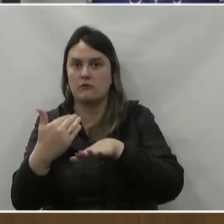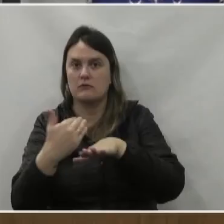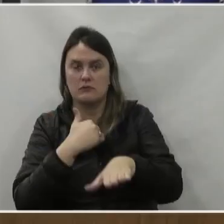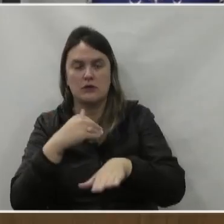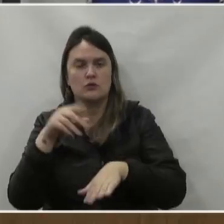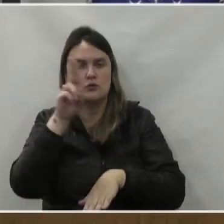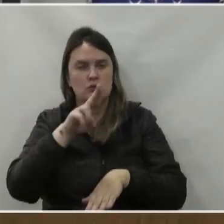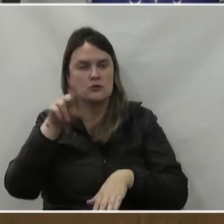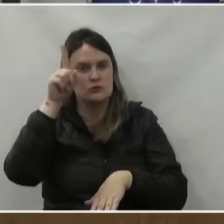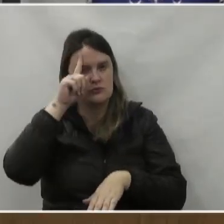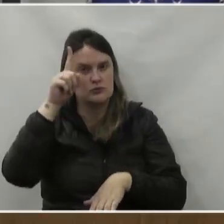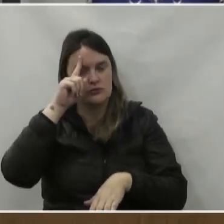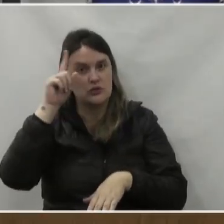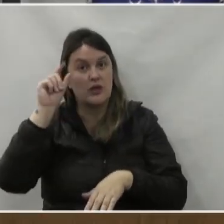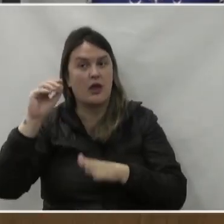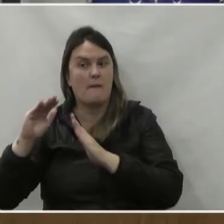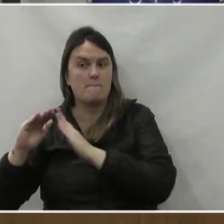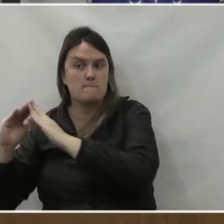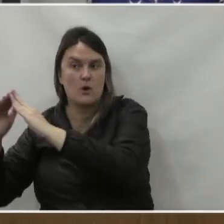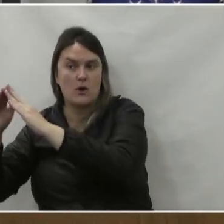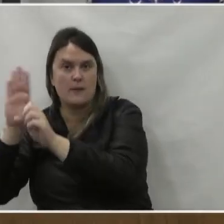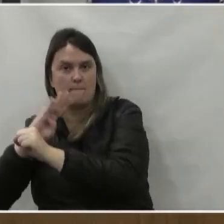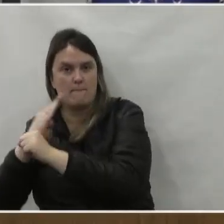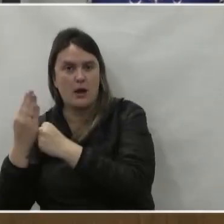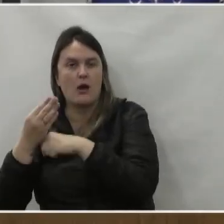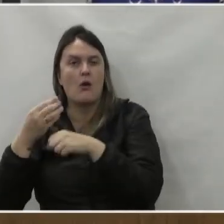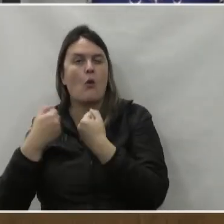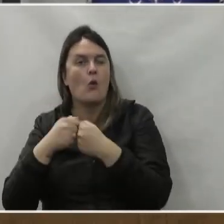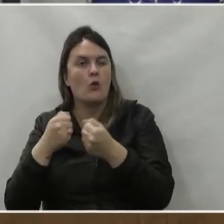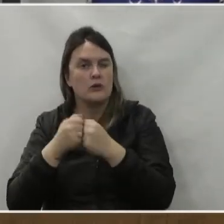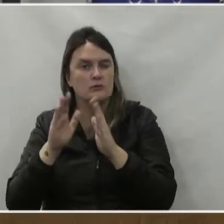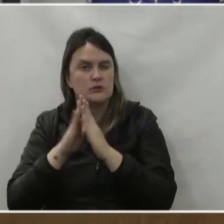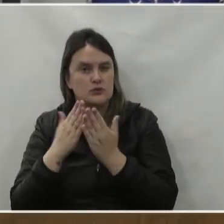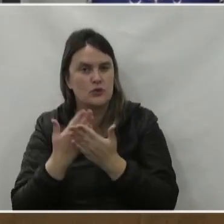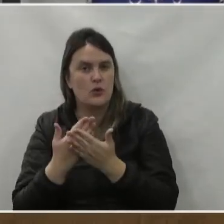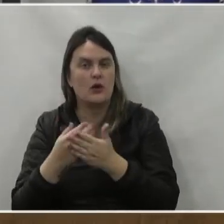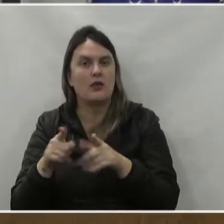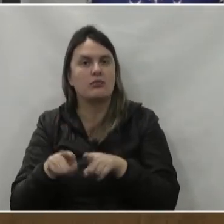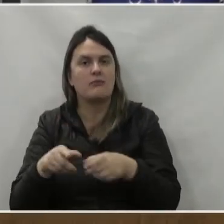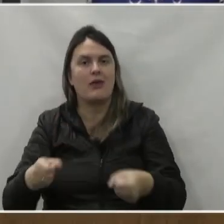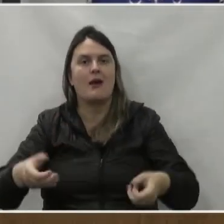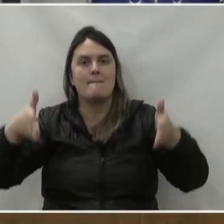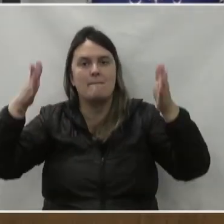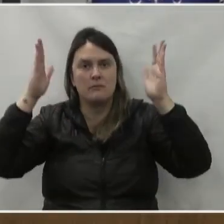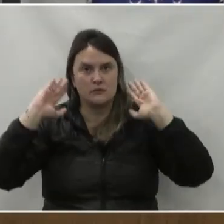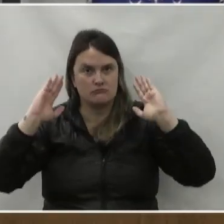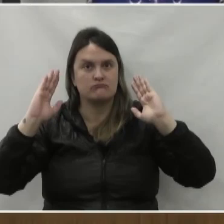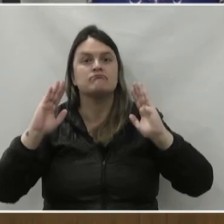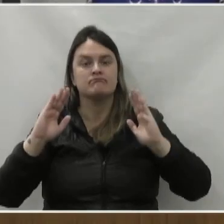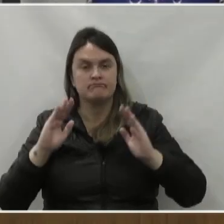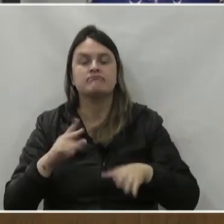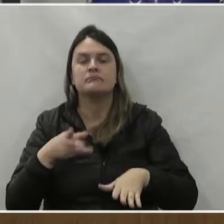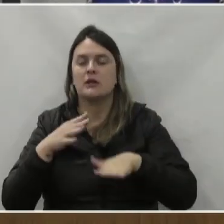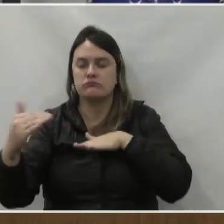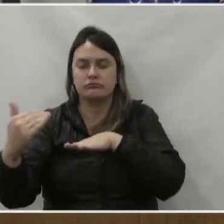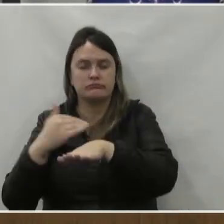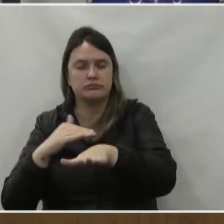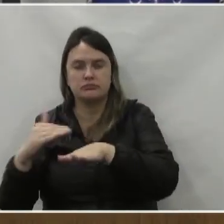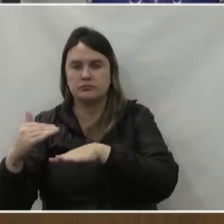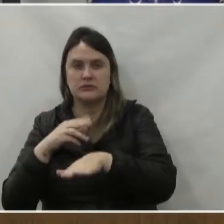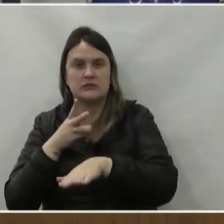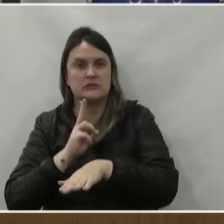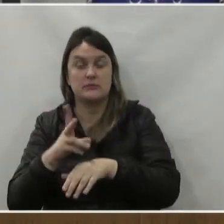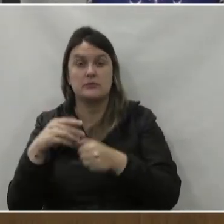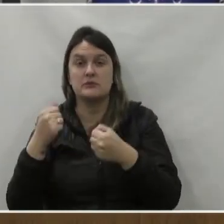utilizada diariamente por moradores, transporte escolar e veículos de carga, sendo imprescindível que